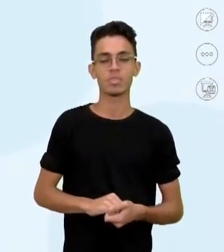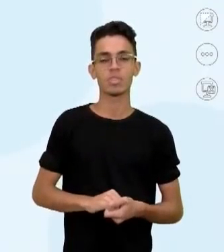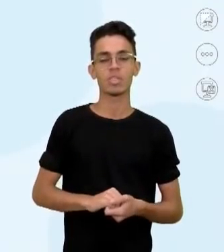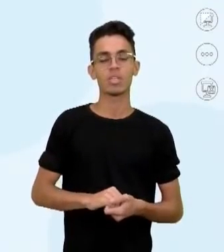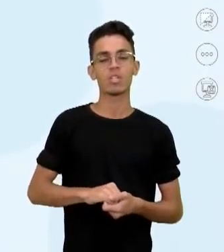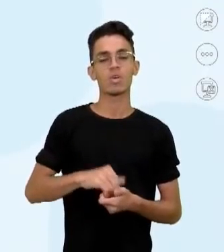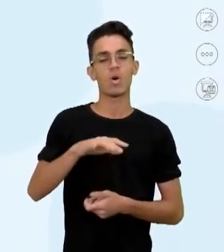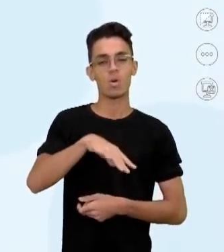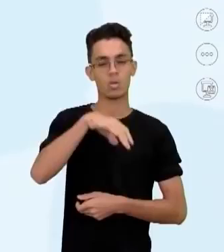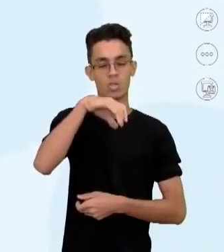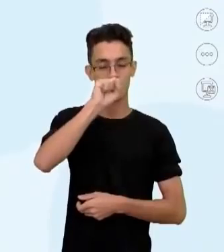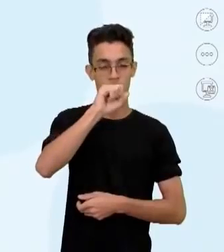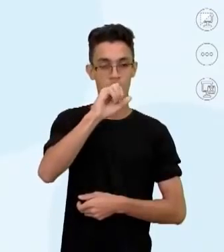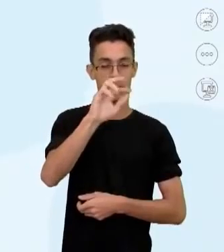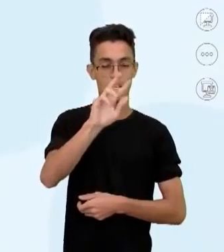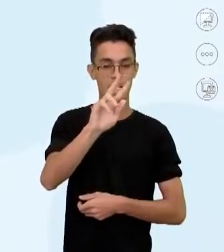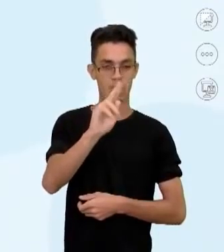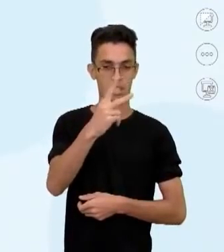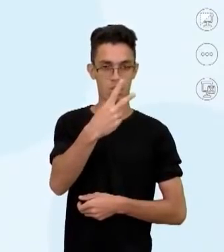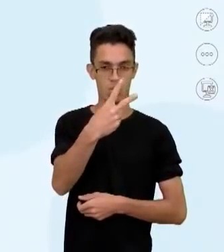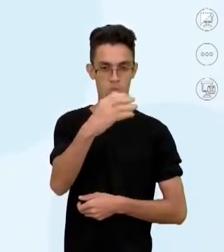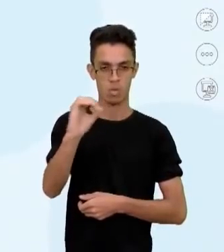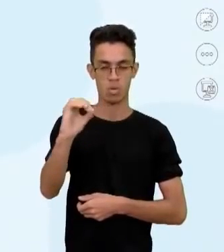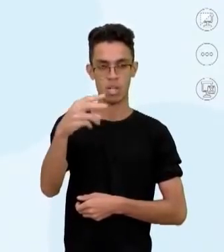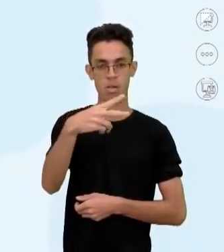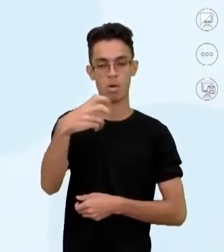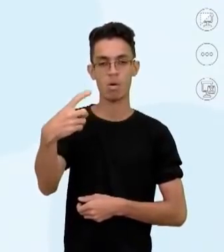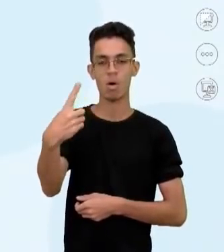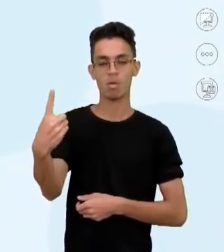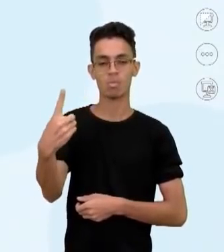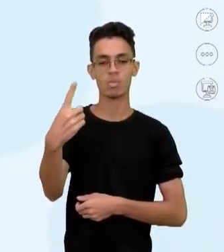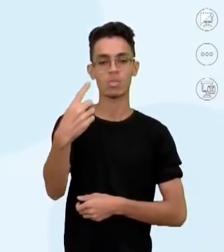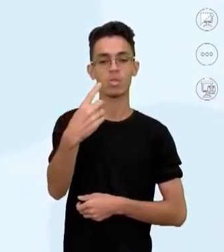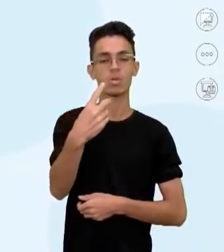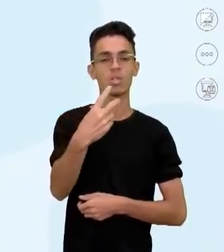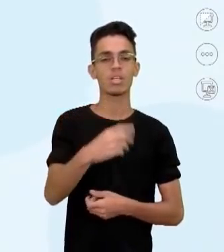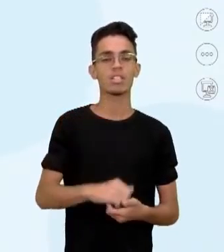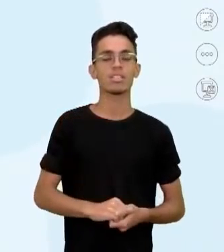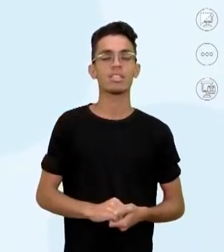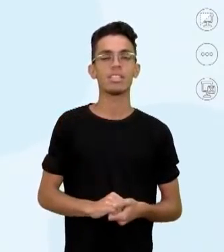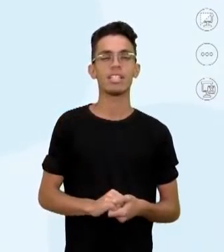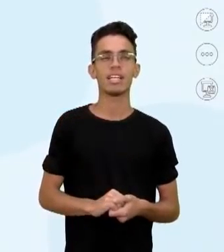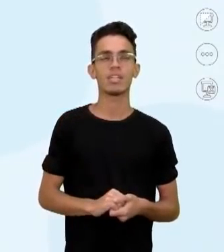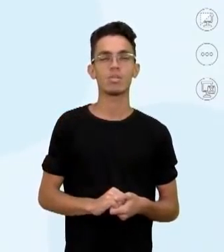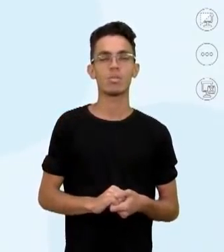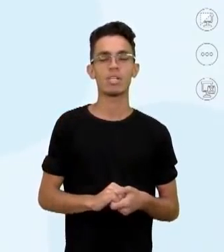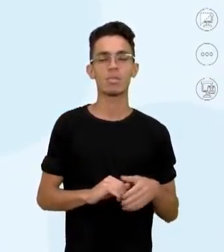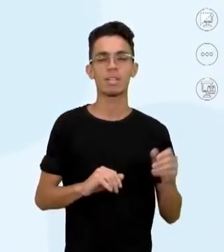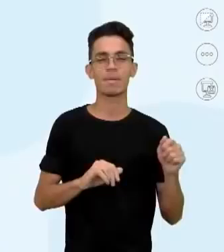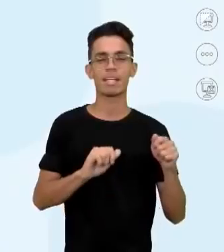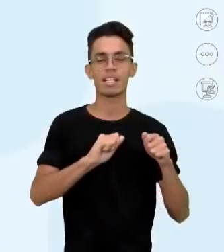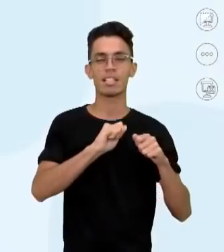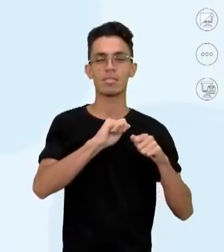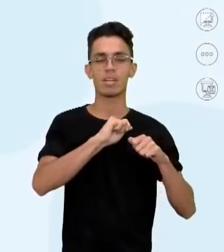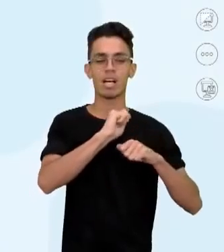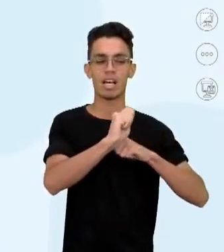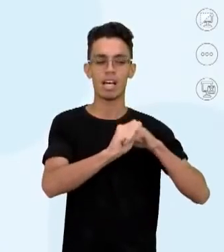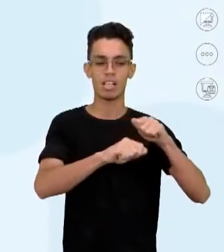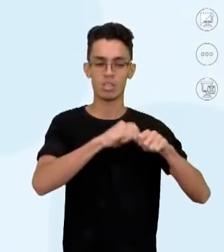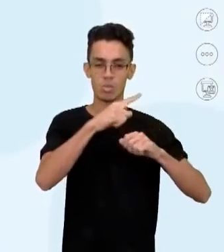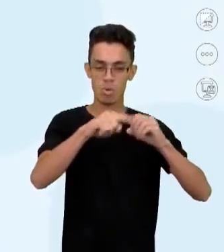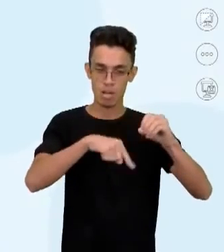de oxigênio, veja, aqui é como se fosse um, tá bom? Há 2 átomos de hidrogênio para 1 átomo de